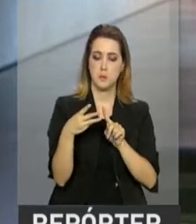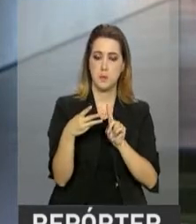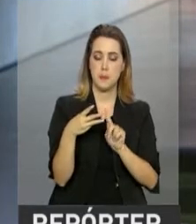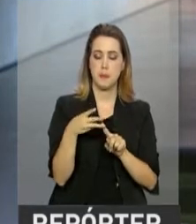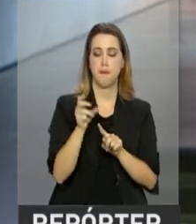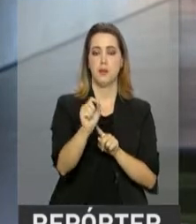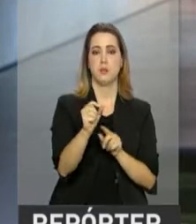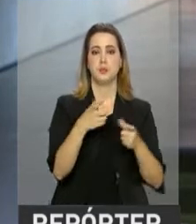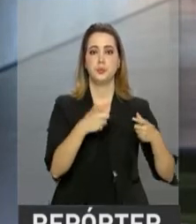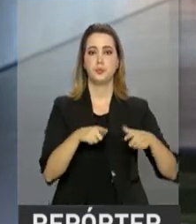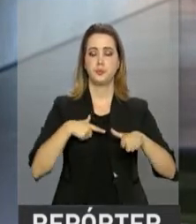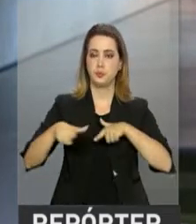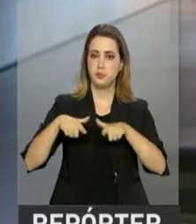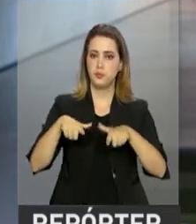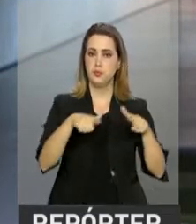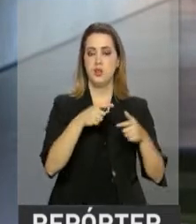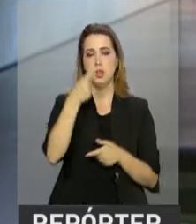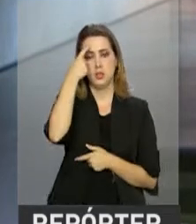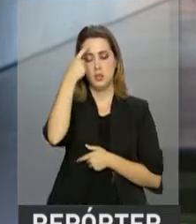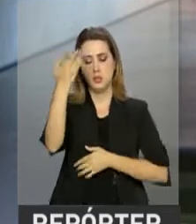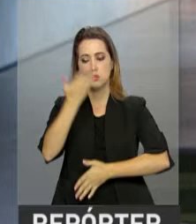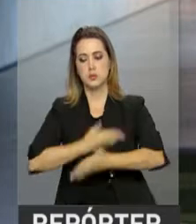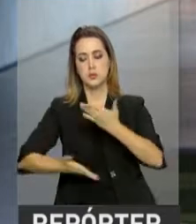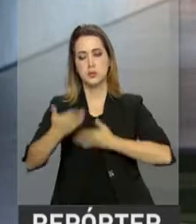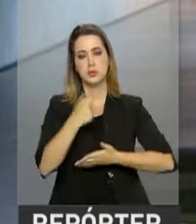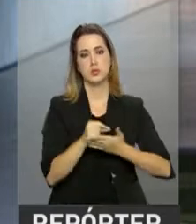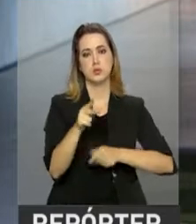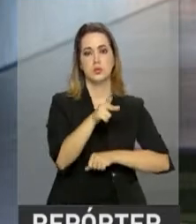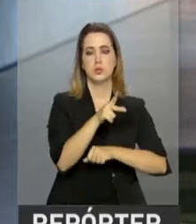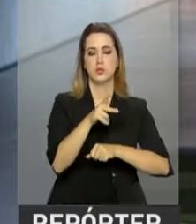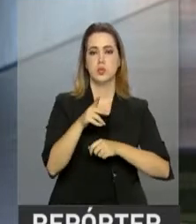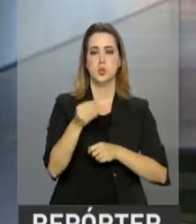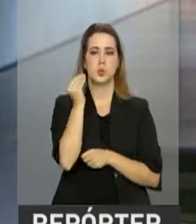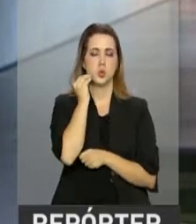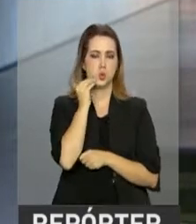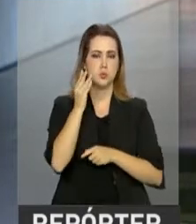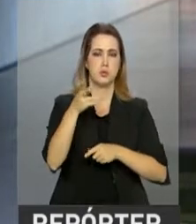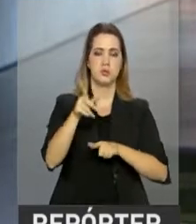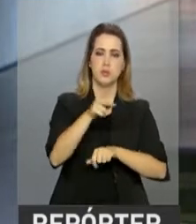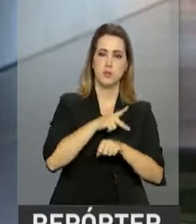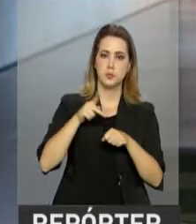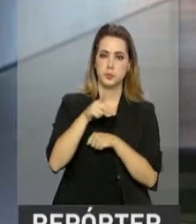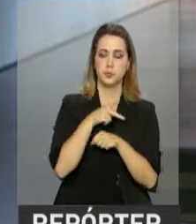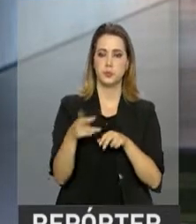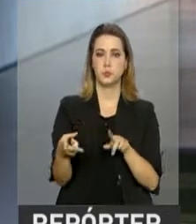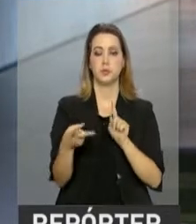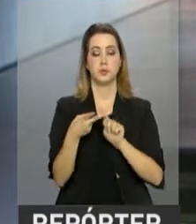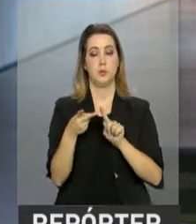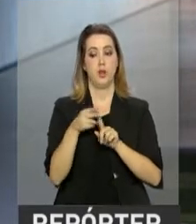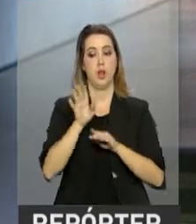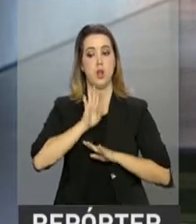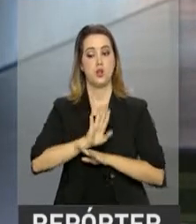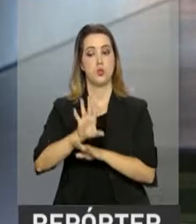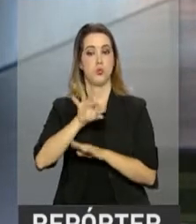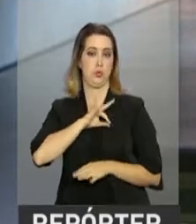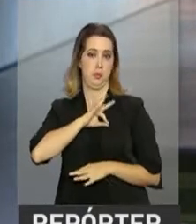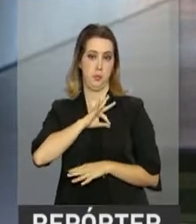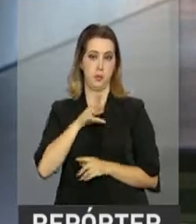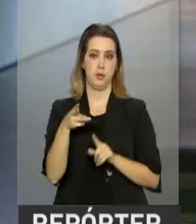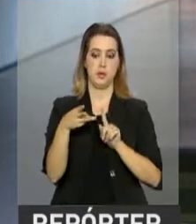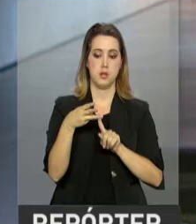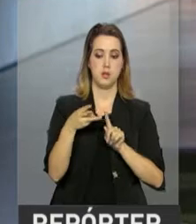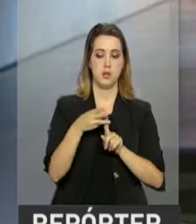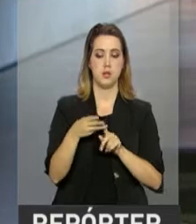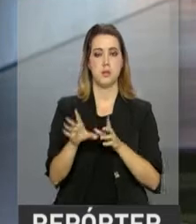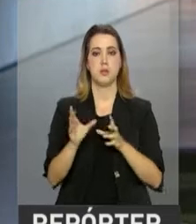fronteiras: ações de inteligência e troca de experiências entre os países, cooperação em atuações policiais e a criação de um laboratório